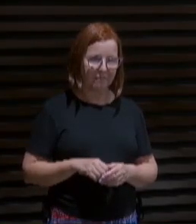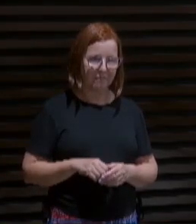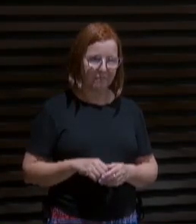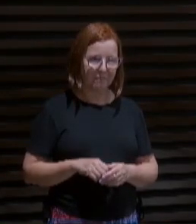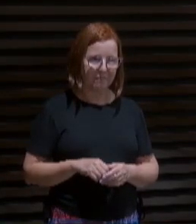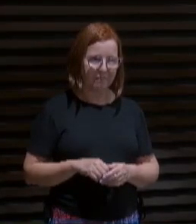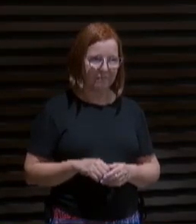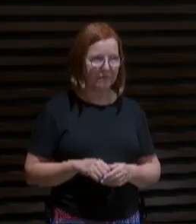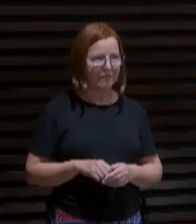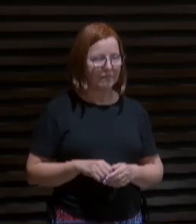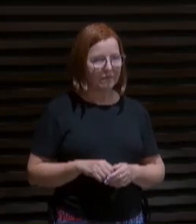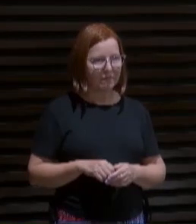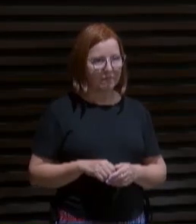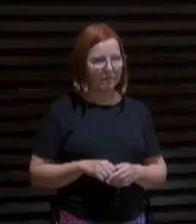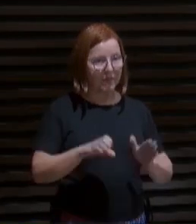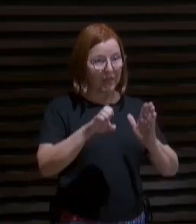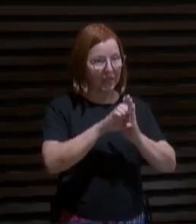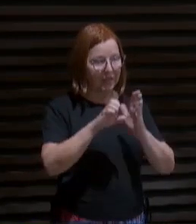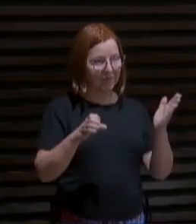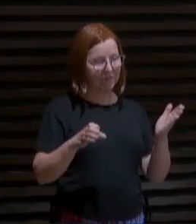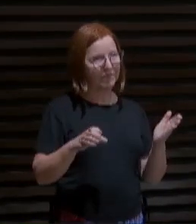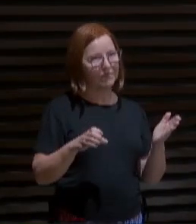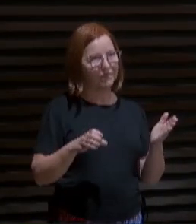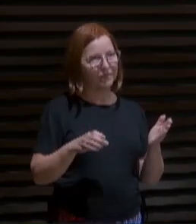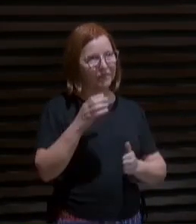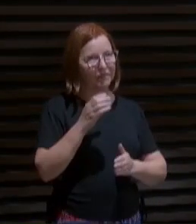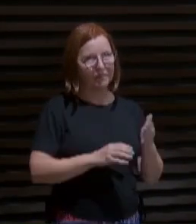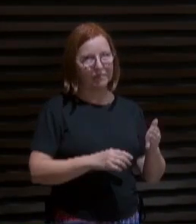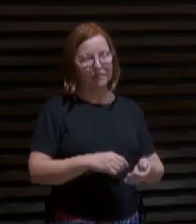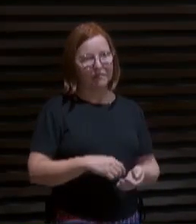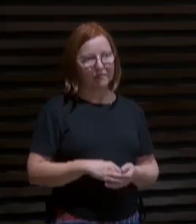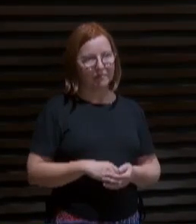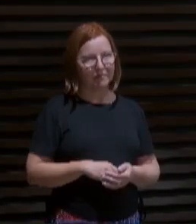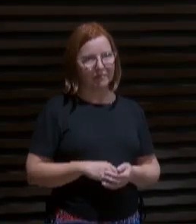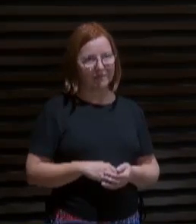vamos aqui, Êxodo capítulo